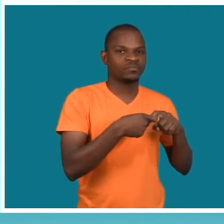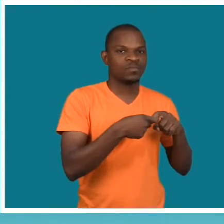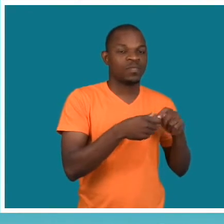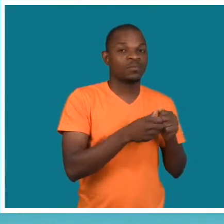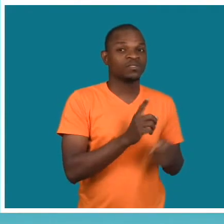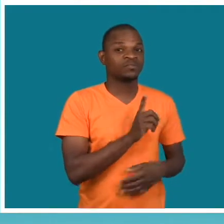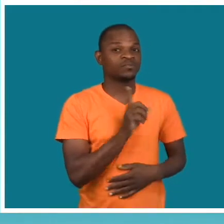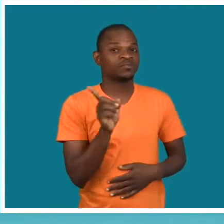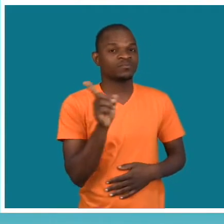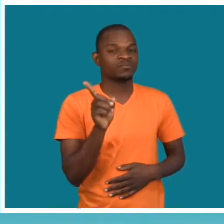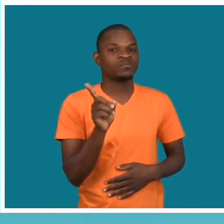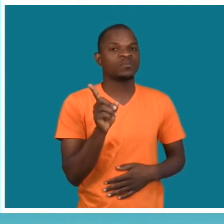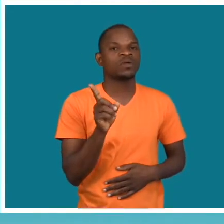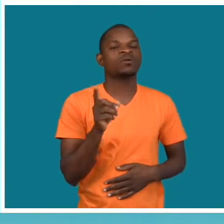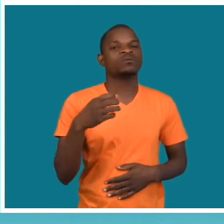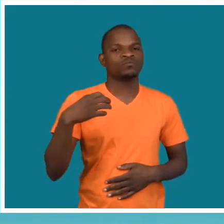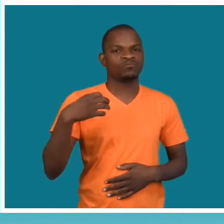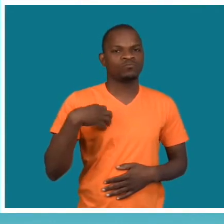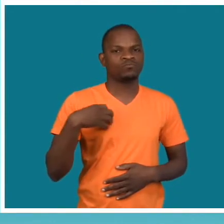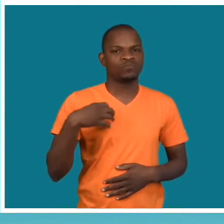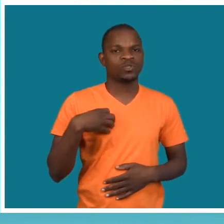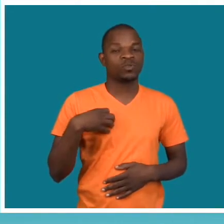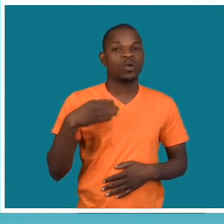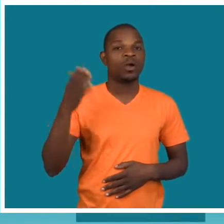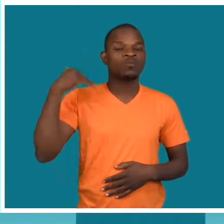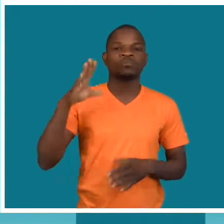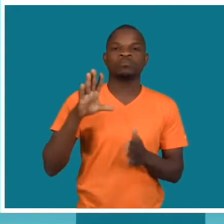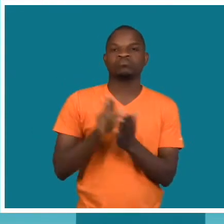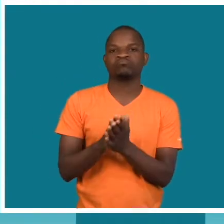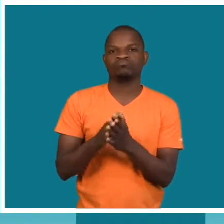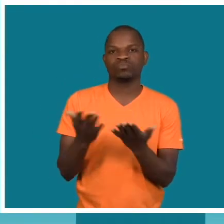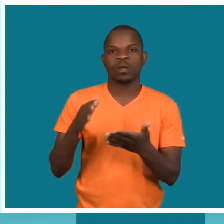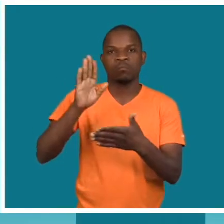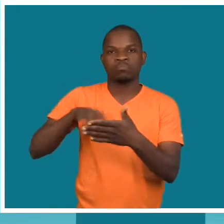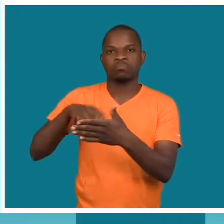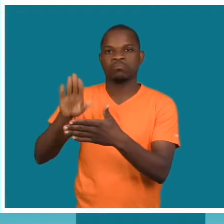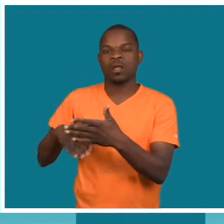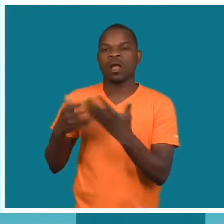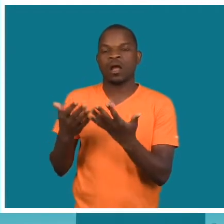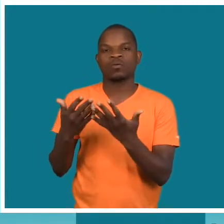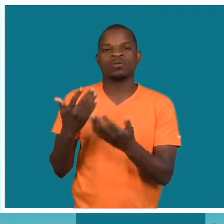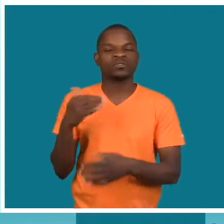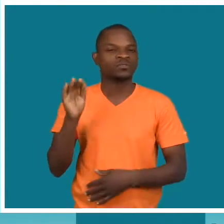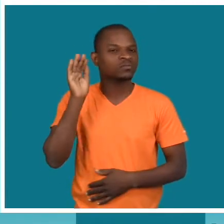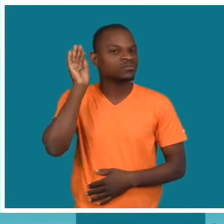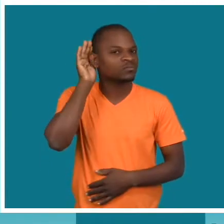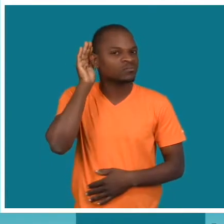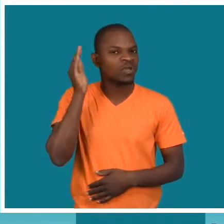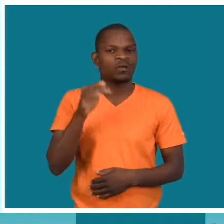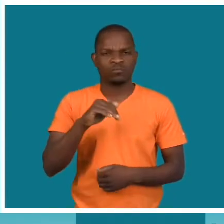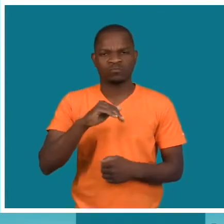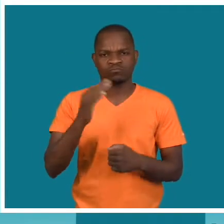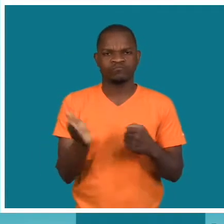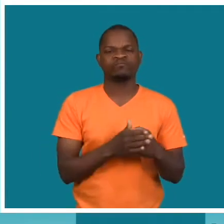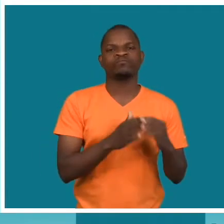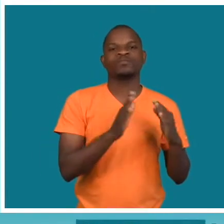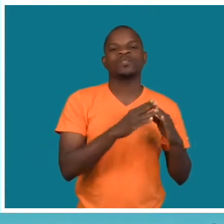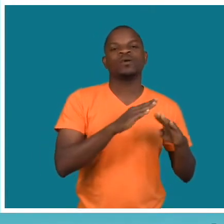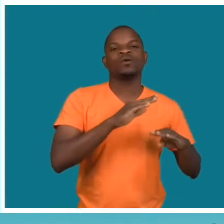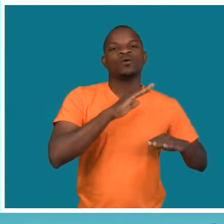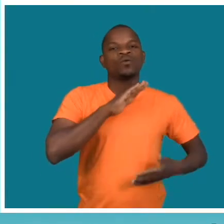ela, este assunto, ela está a colher agora porque o ministério dos combatentes não tinha na altura. Agora que tem, que ela sabe deste assunto, que eu